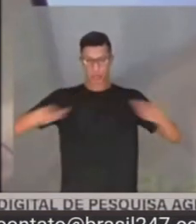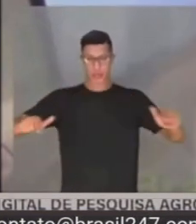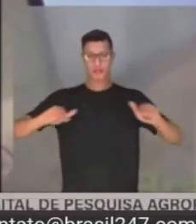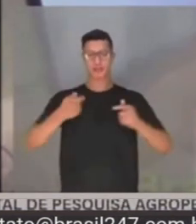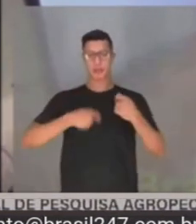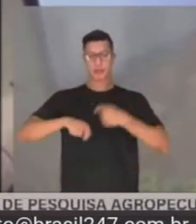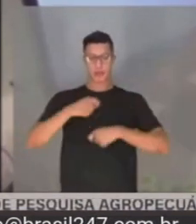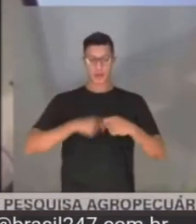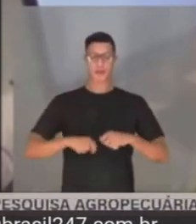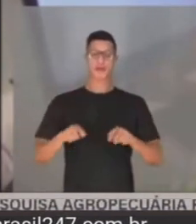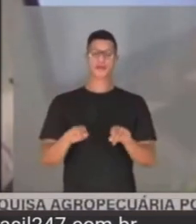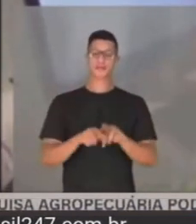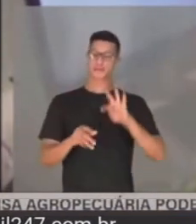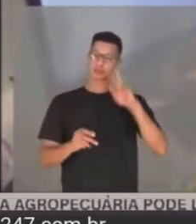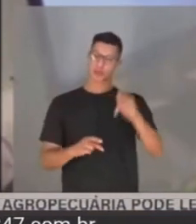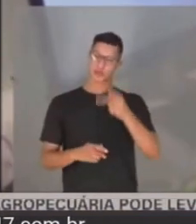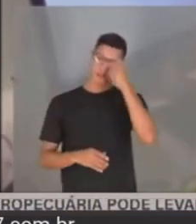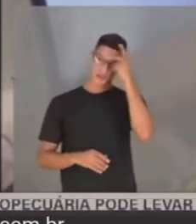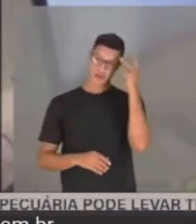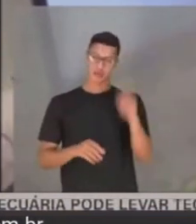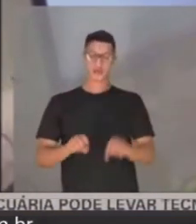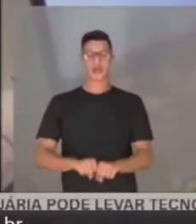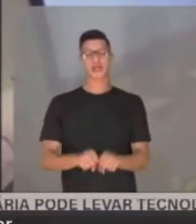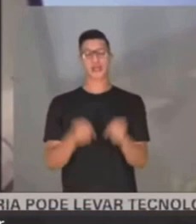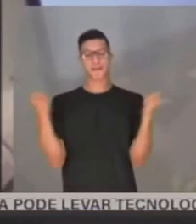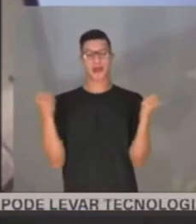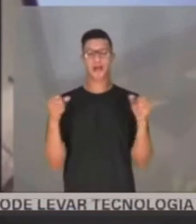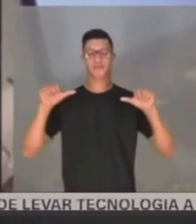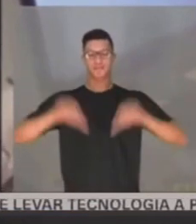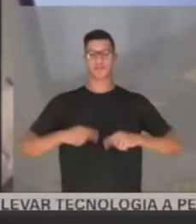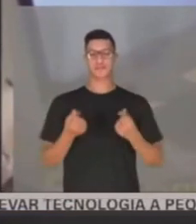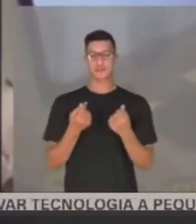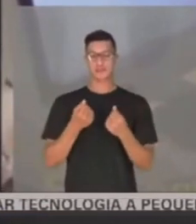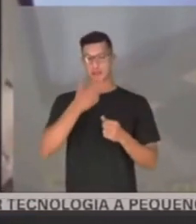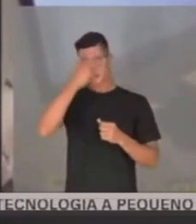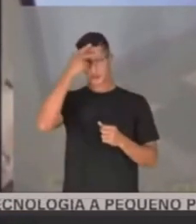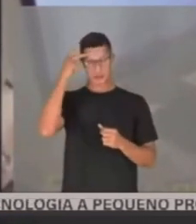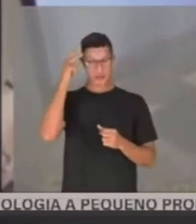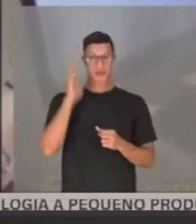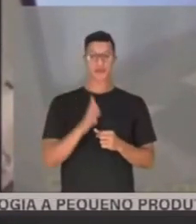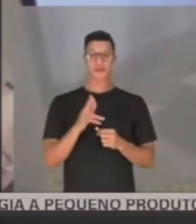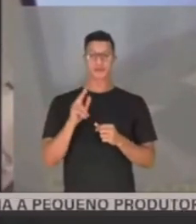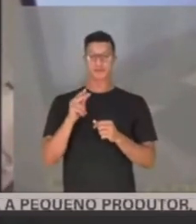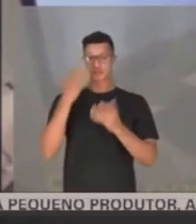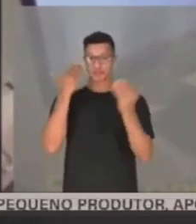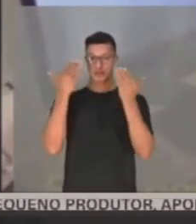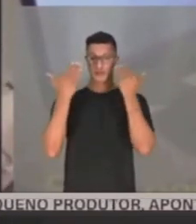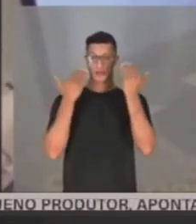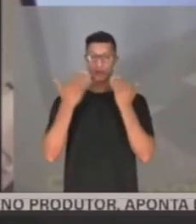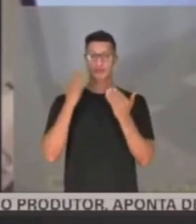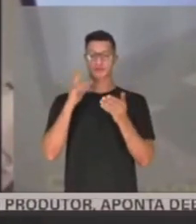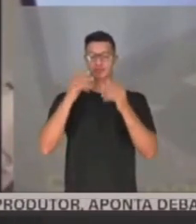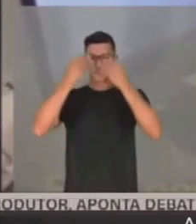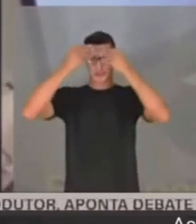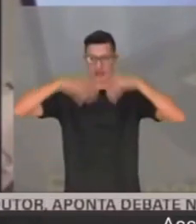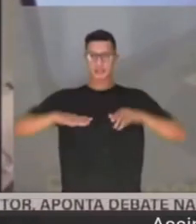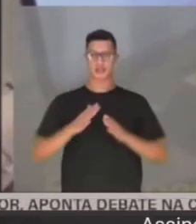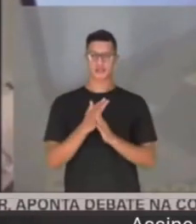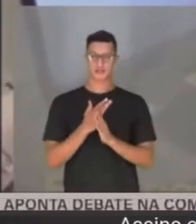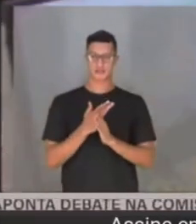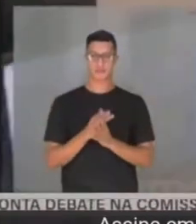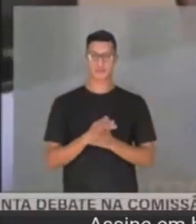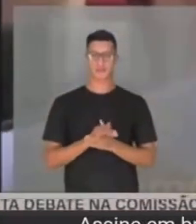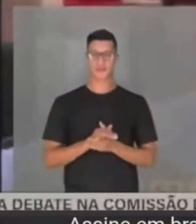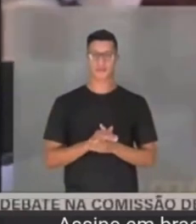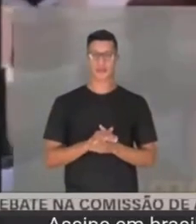economicamente, todo mundo quebrado, né? E as pessoas psicologicamente afetadas. E ainda tem gente